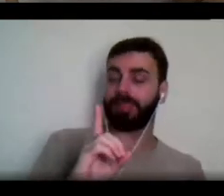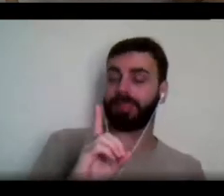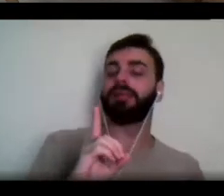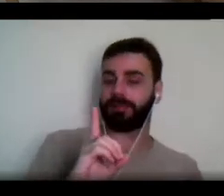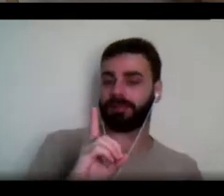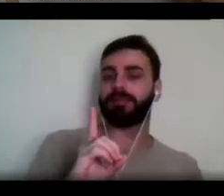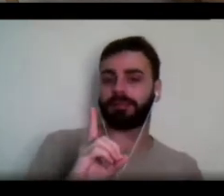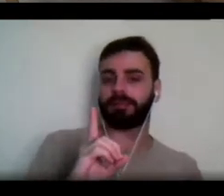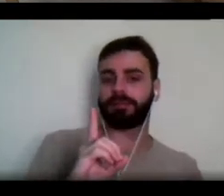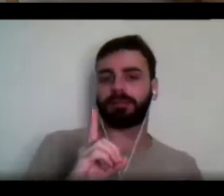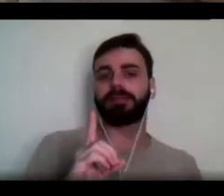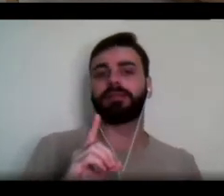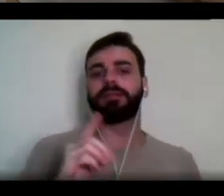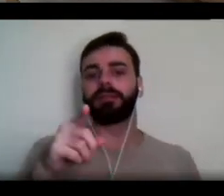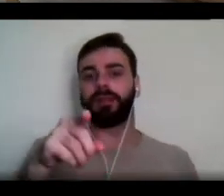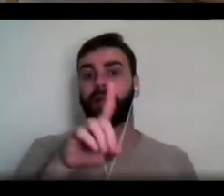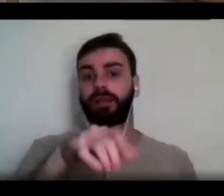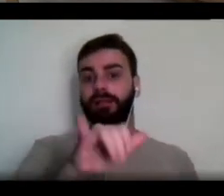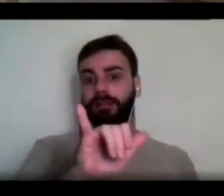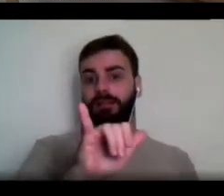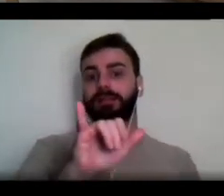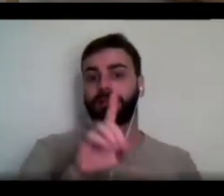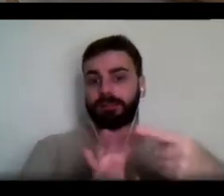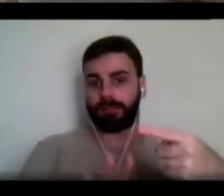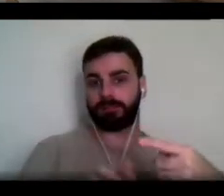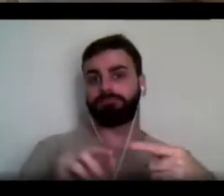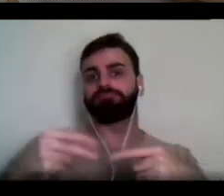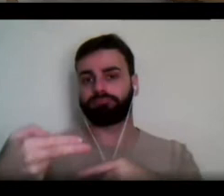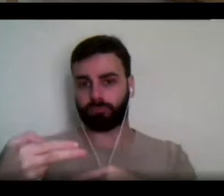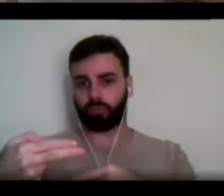é a velocidade e tem a ver com inclinação.